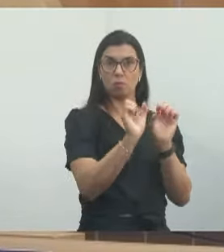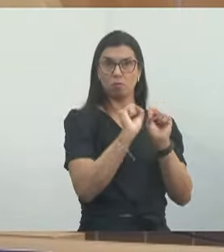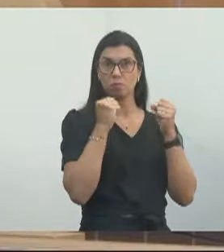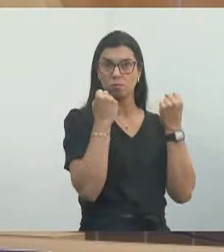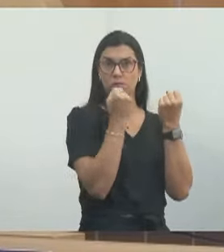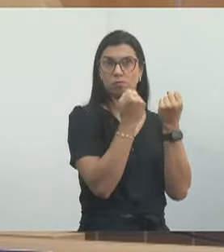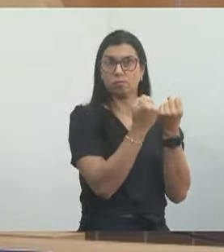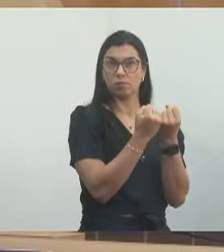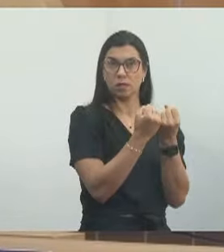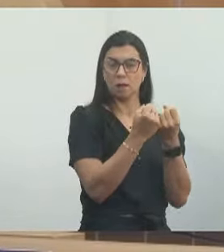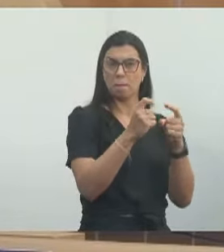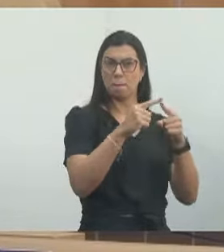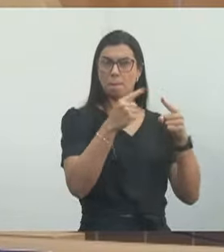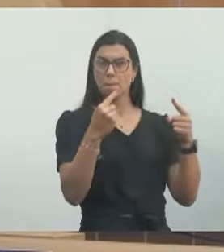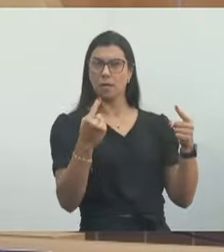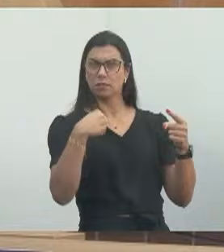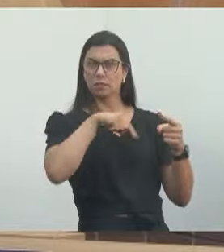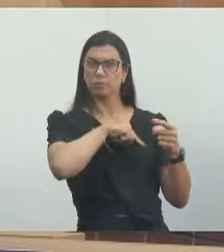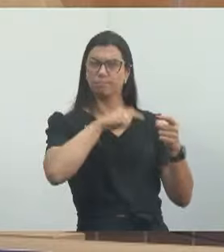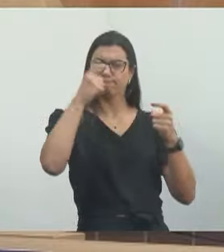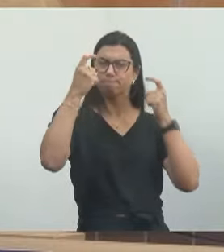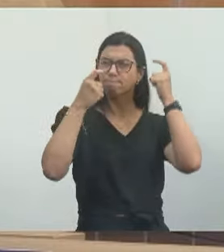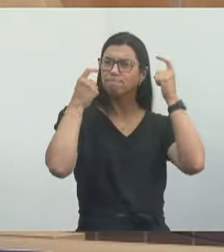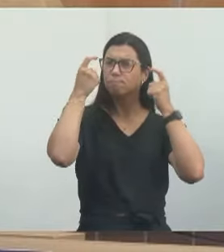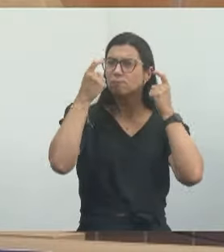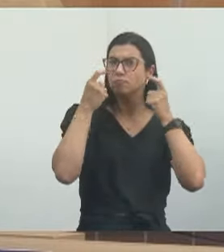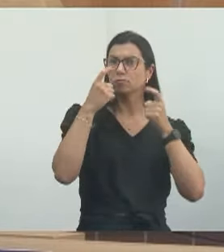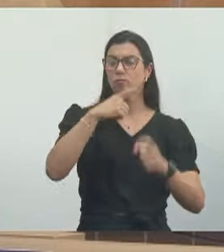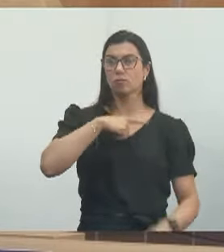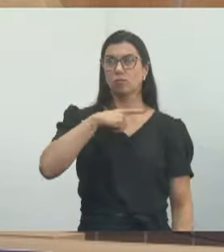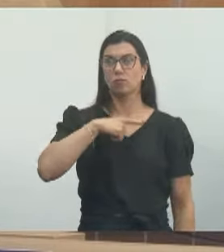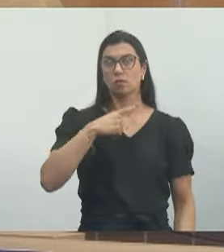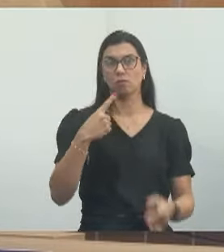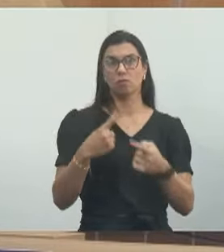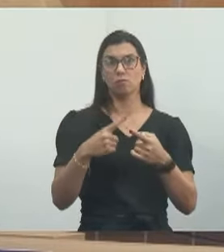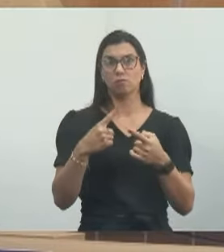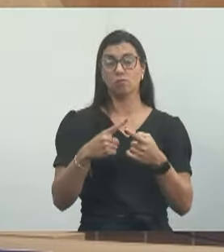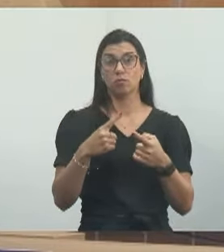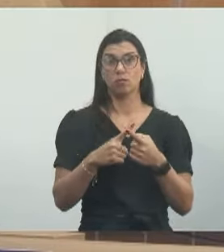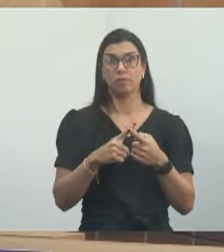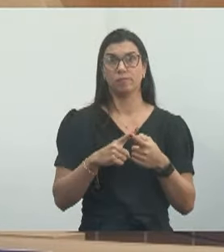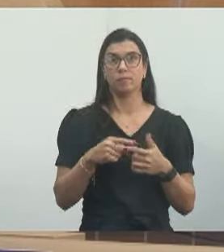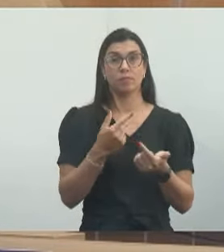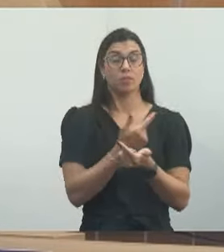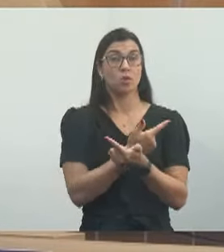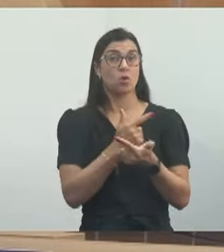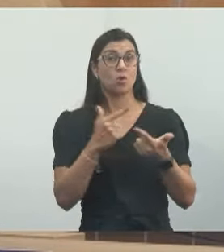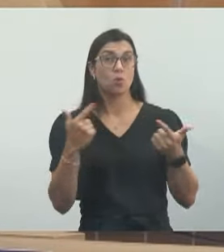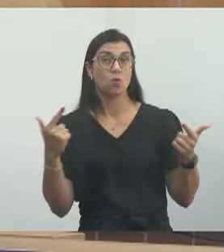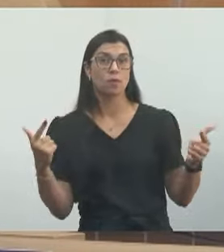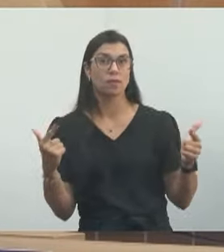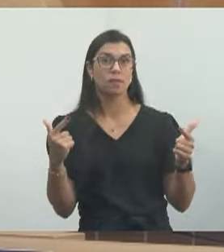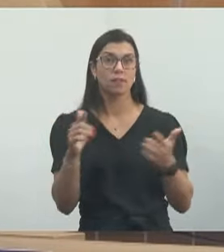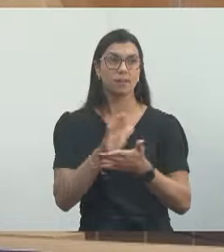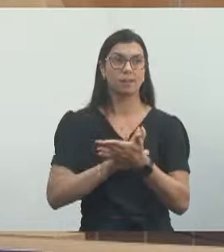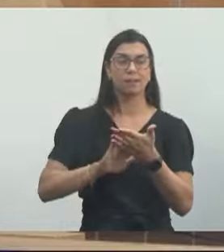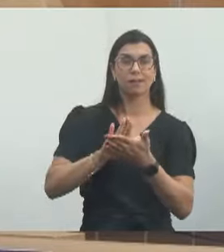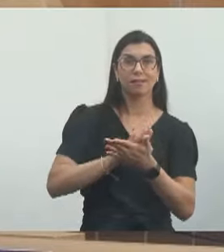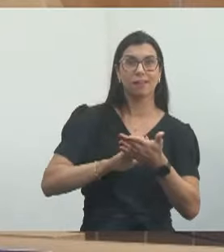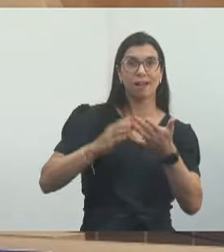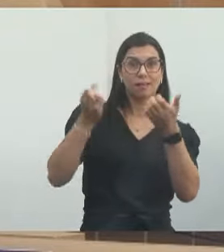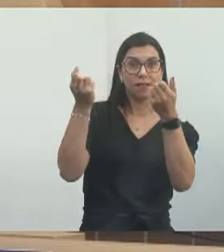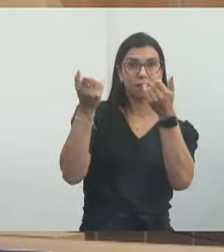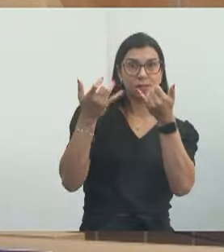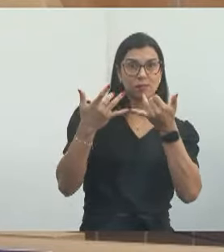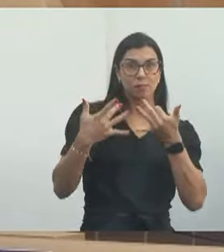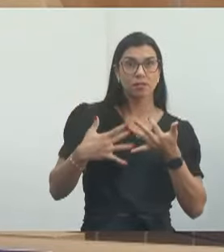o que nos causa uma preocupação grande, porque não houve essa prestação de contas da forma que